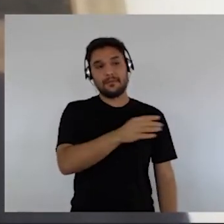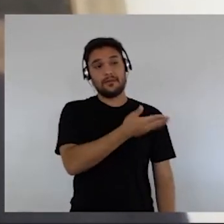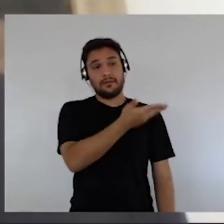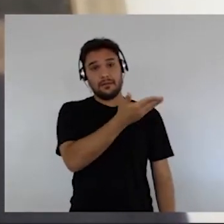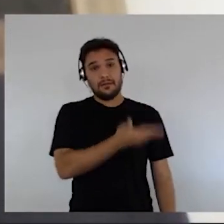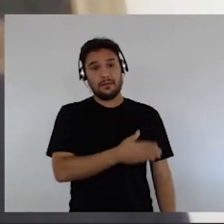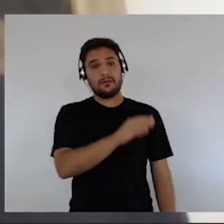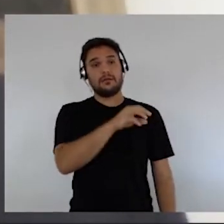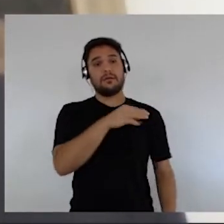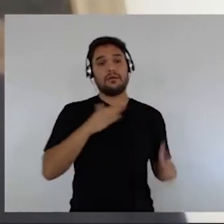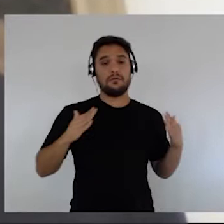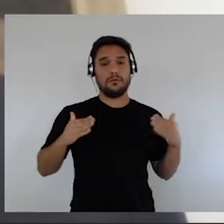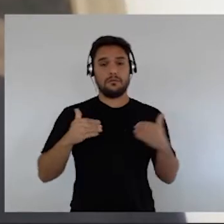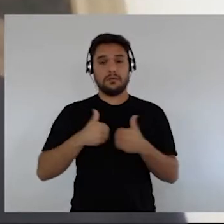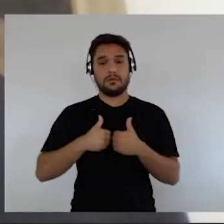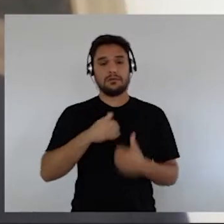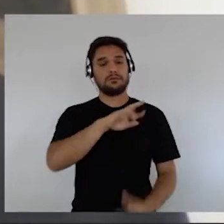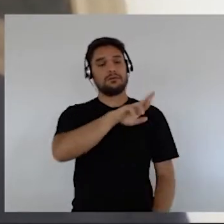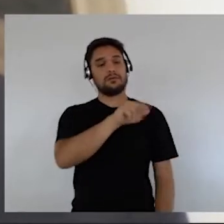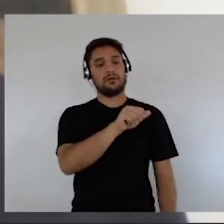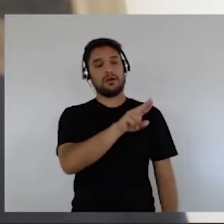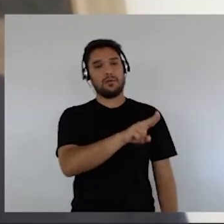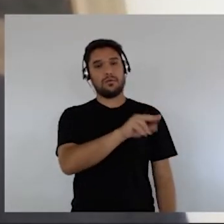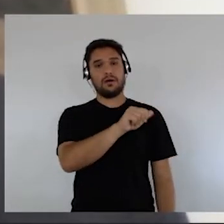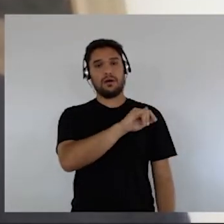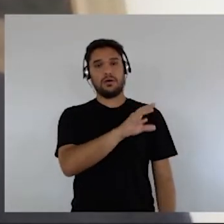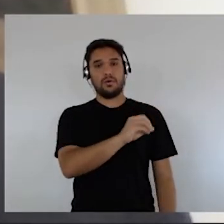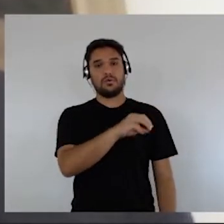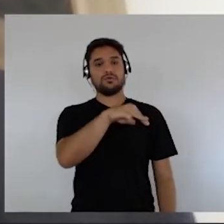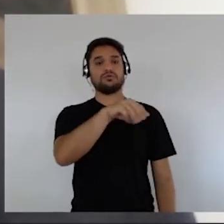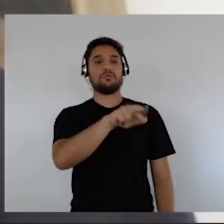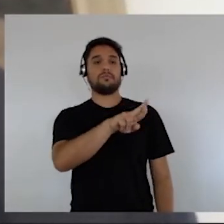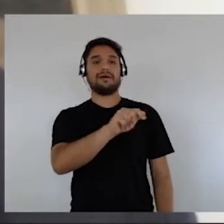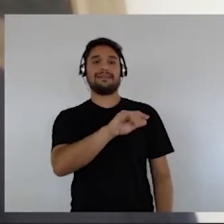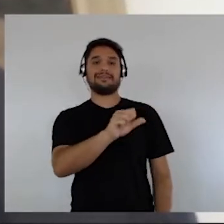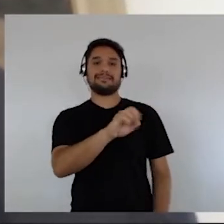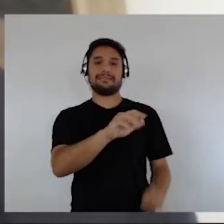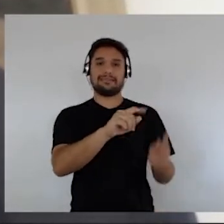doutor ministro Raul Araújo, doutora Maria Cecília,